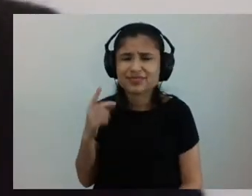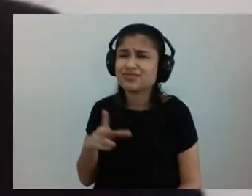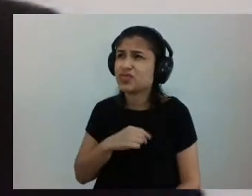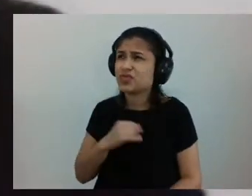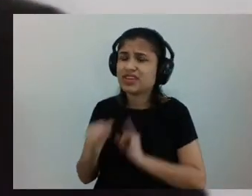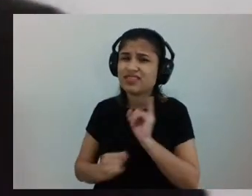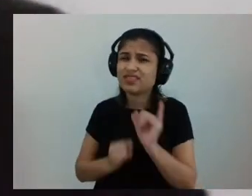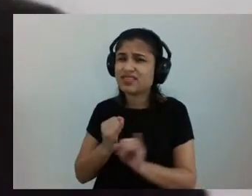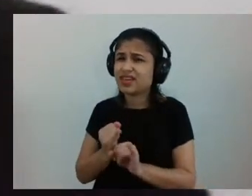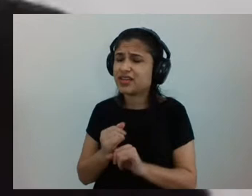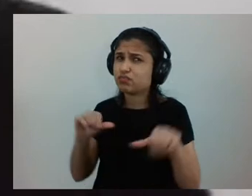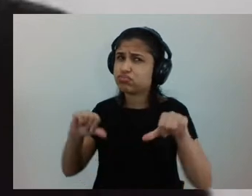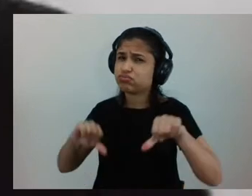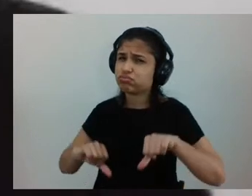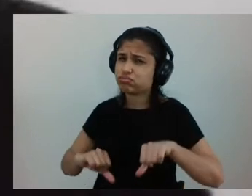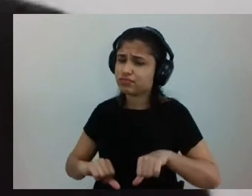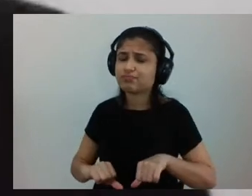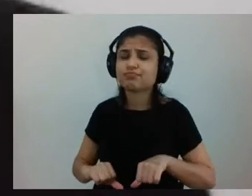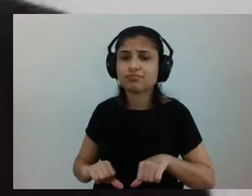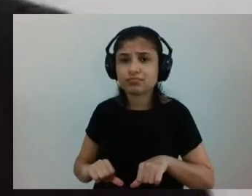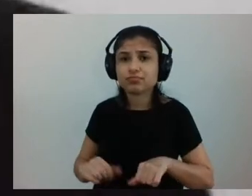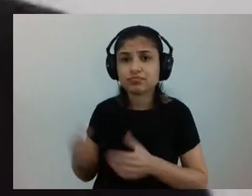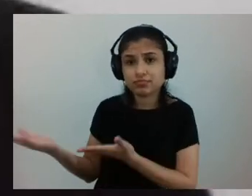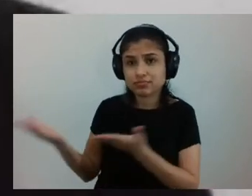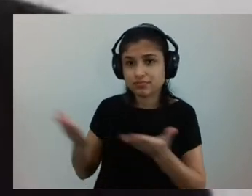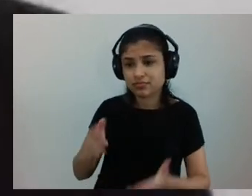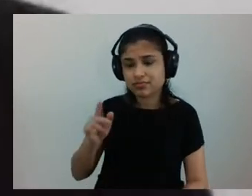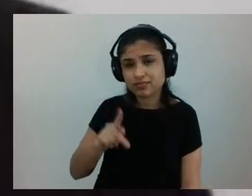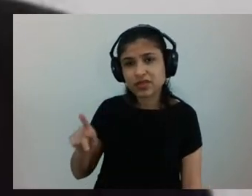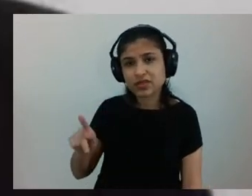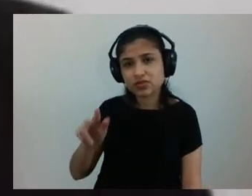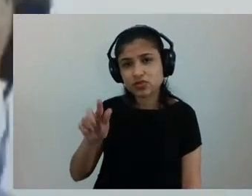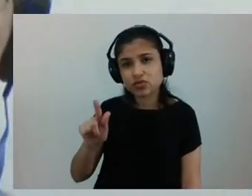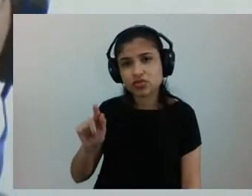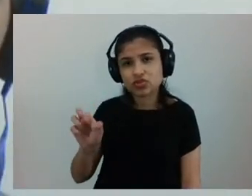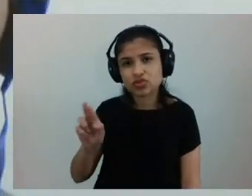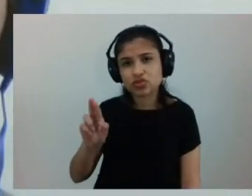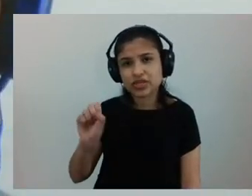Está muito ruim assinado. Então, eu passo a palavra para o Gerson, por favor.